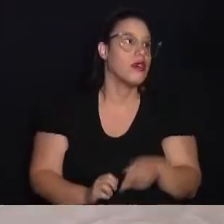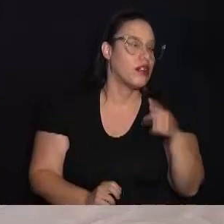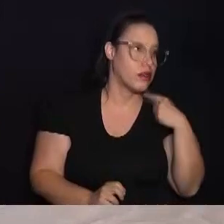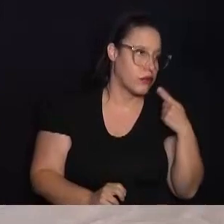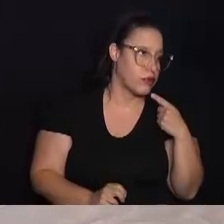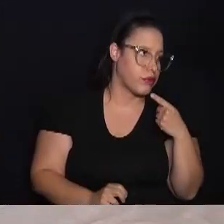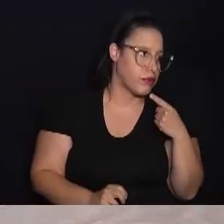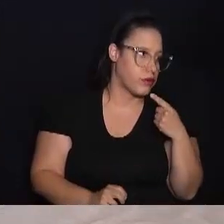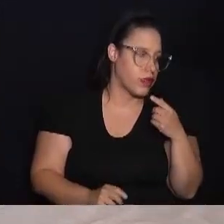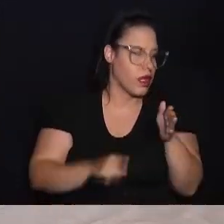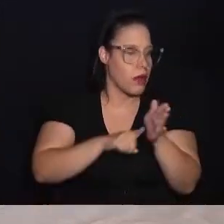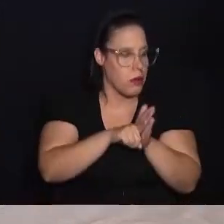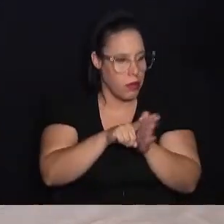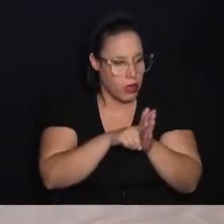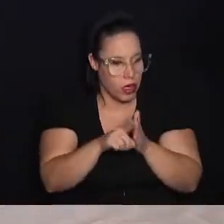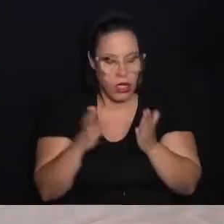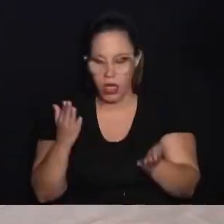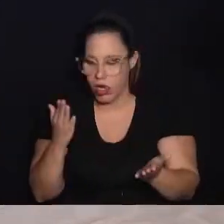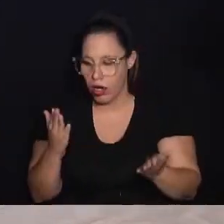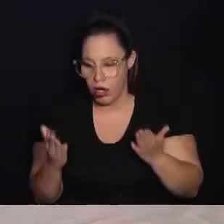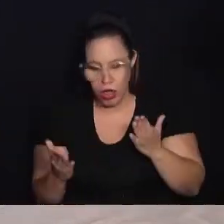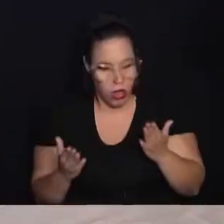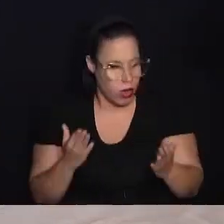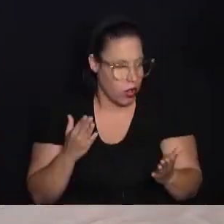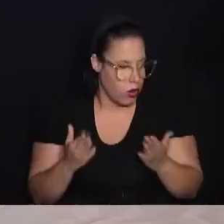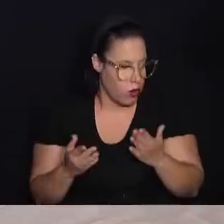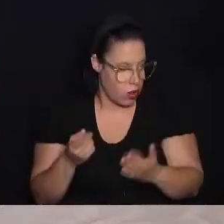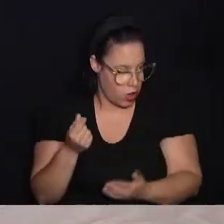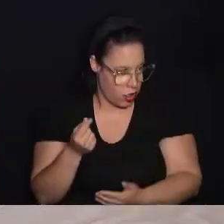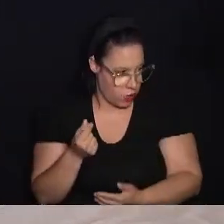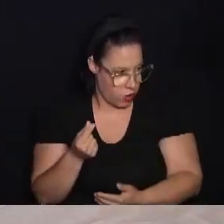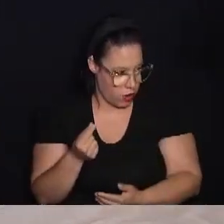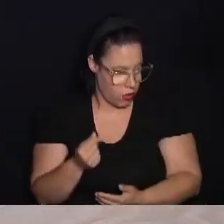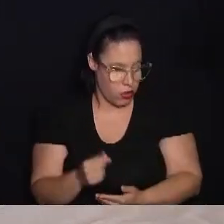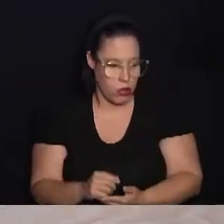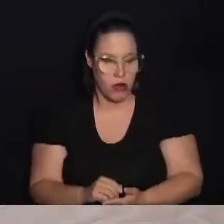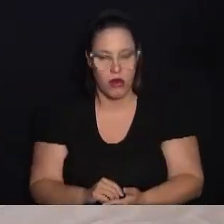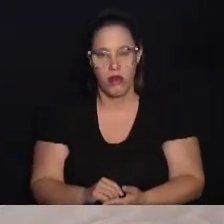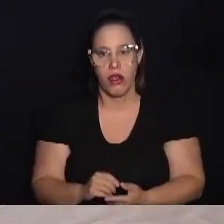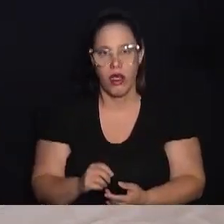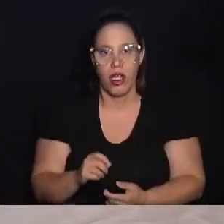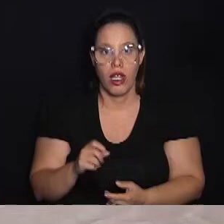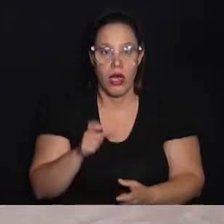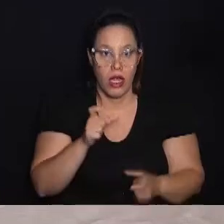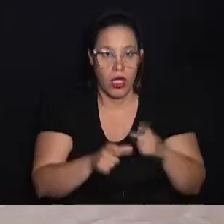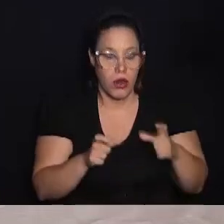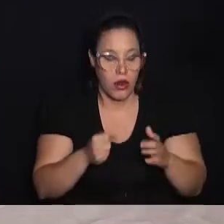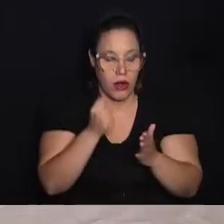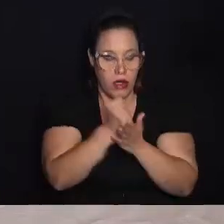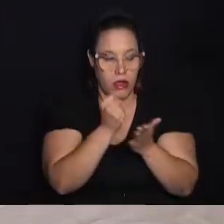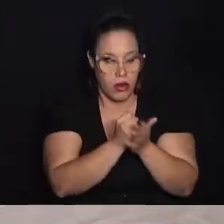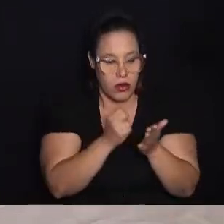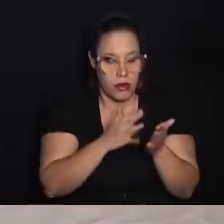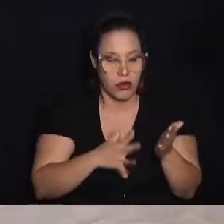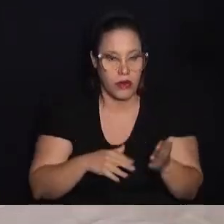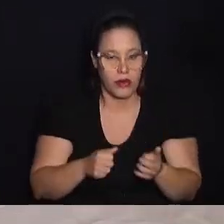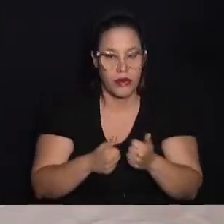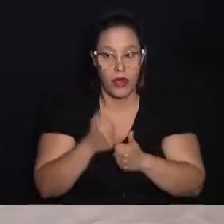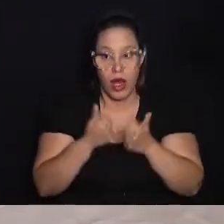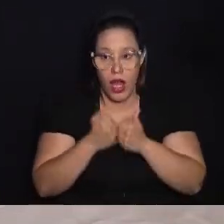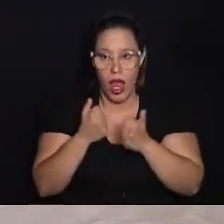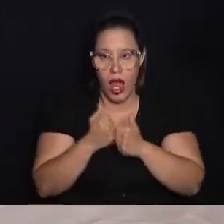é pesquisar e comparar os preços, né? Porque normalmente esses produtos das marcas próprias, né, seriam arroz, feijão,